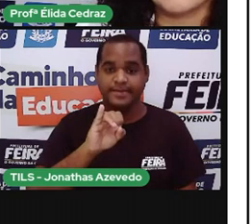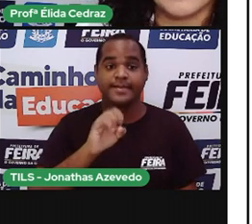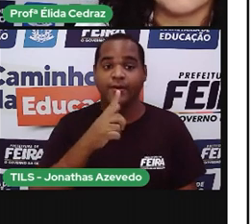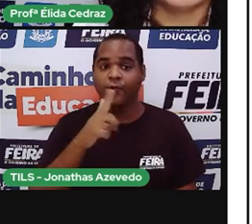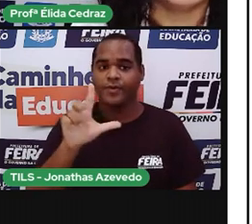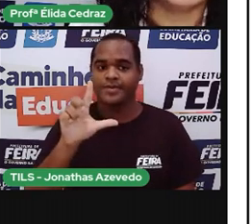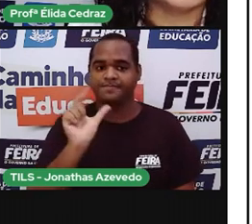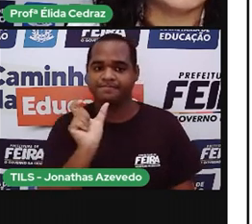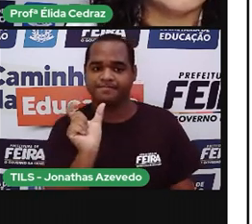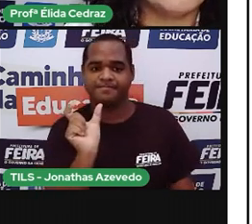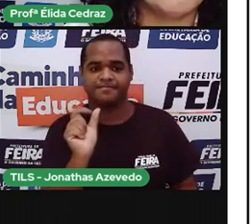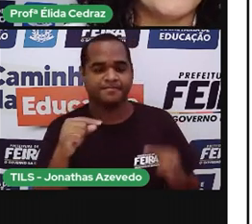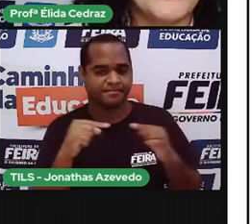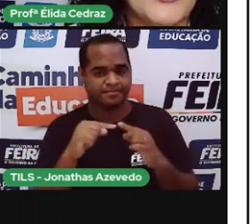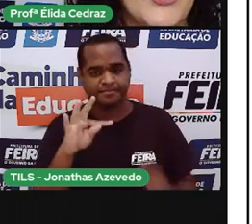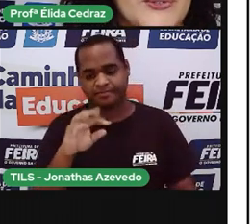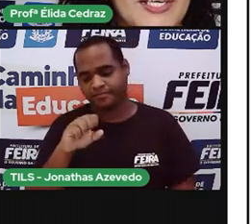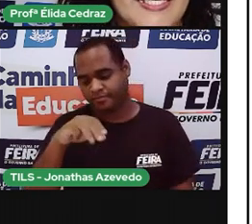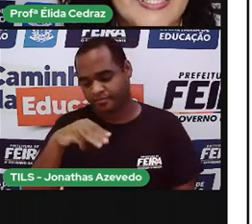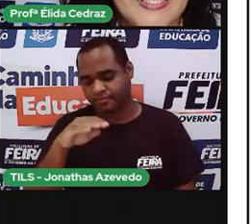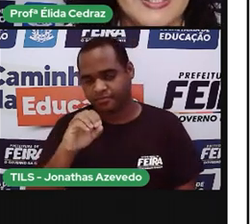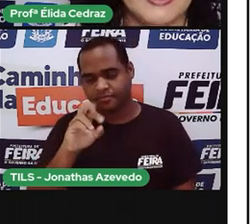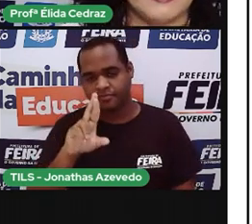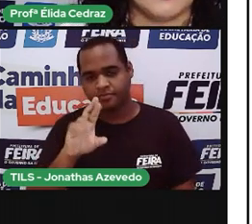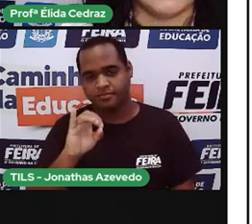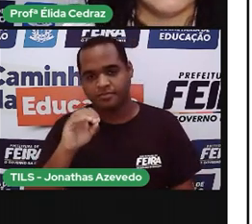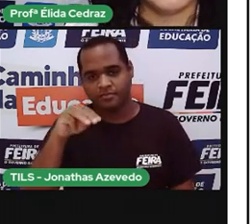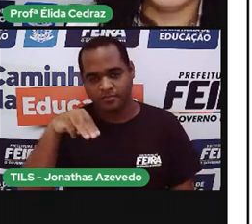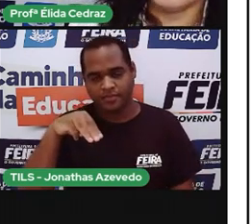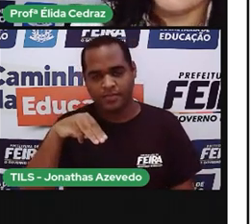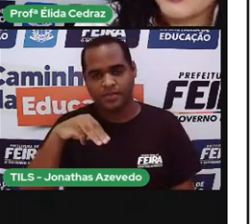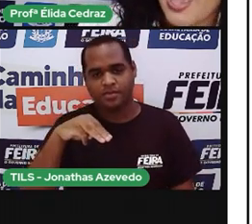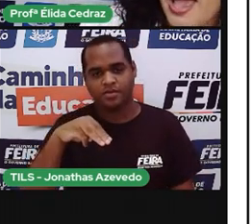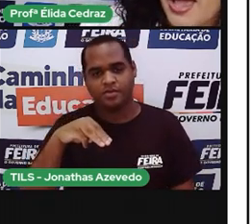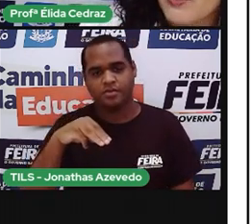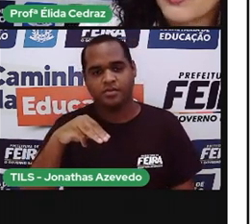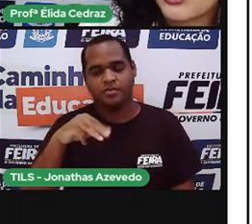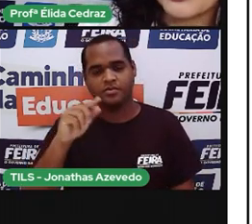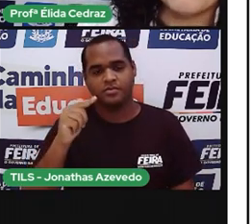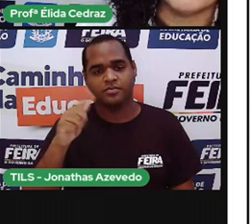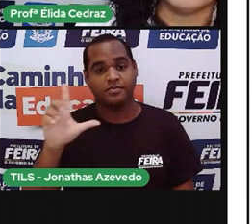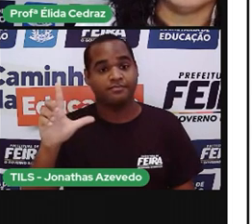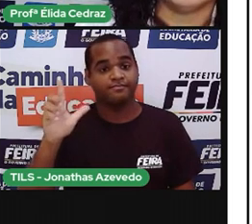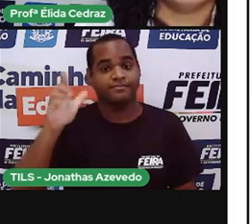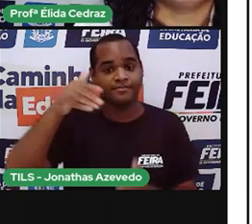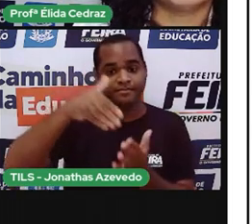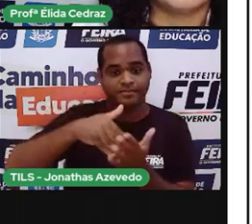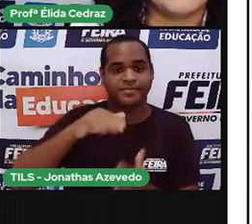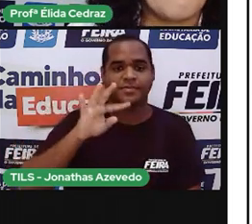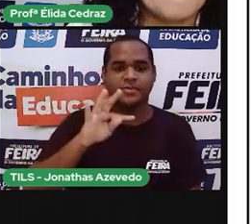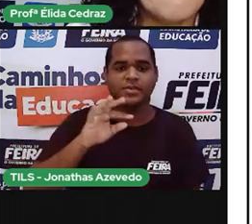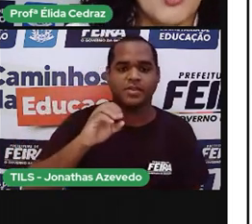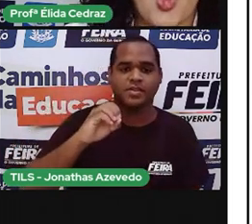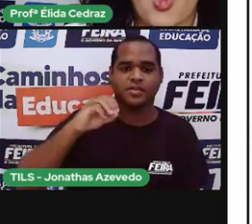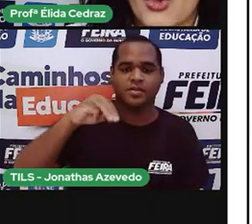palavra será tamborim a última